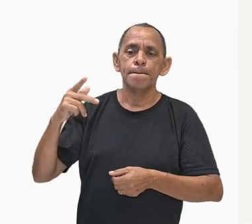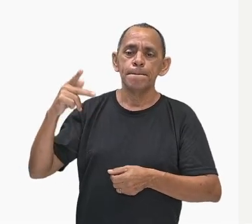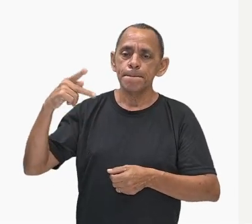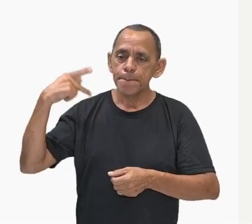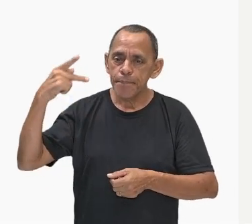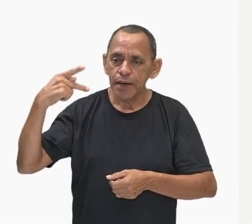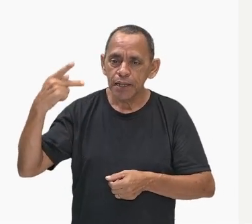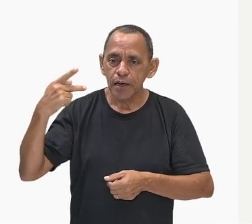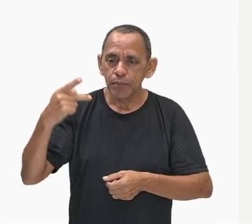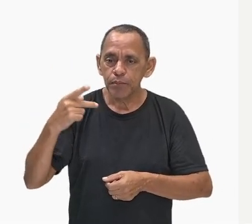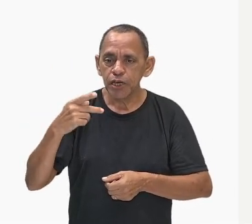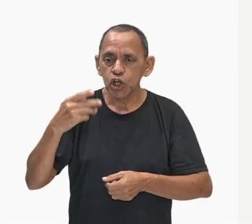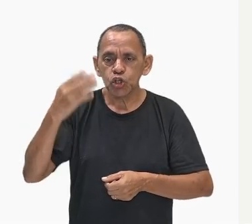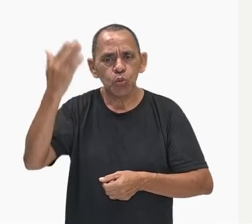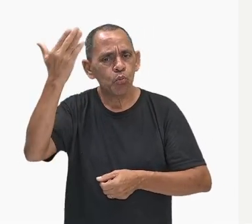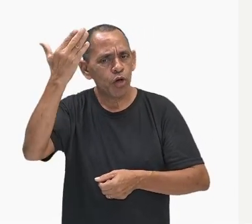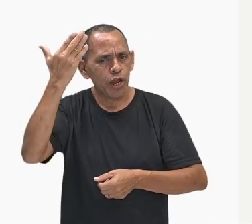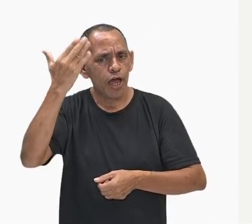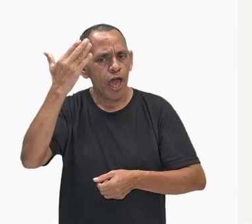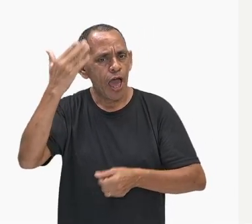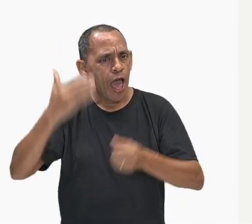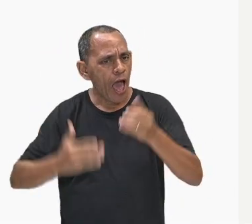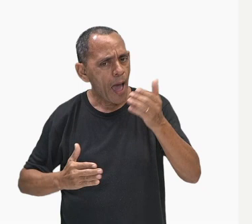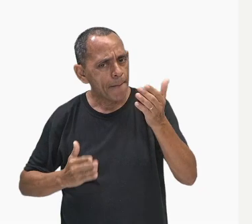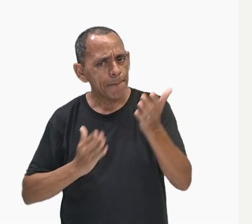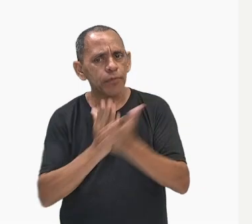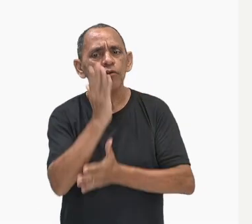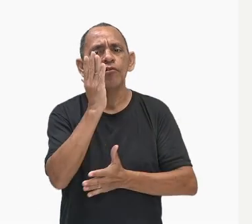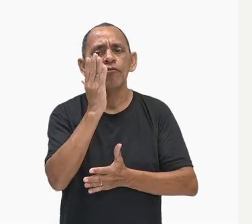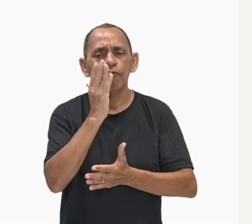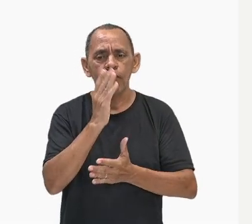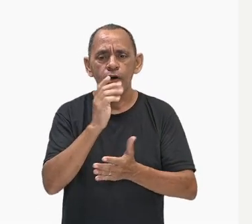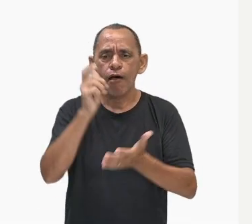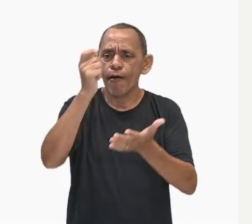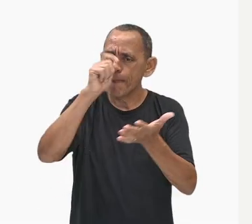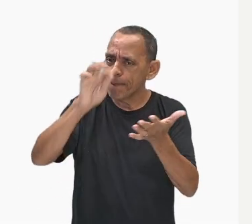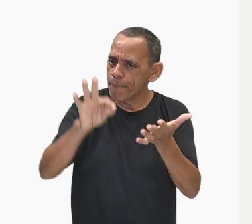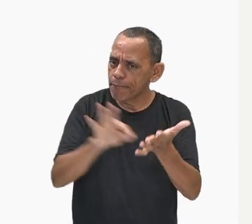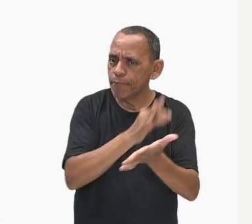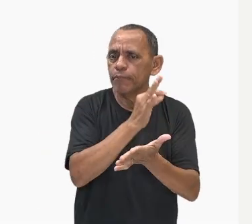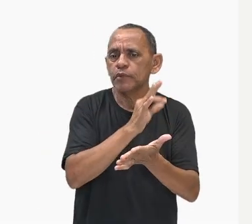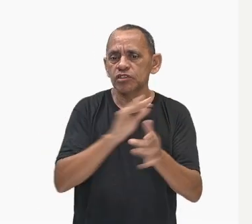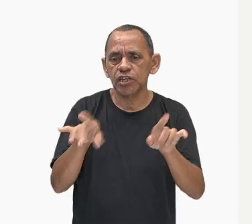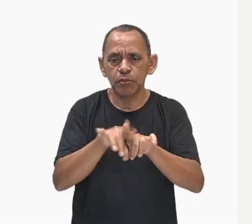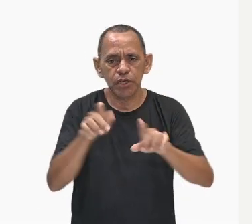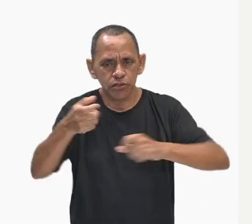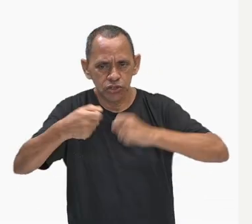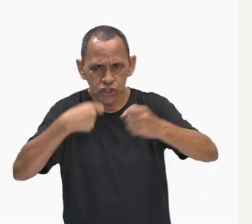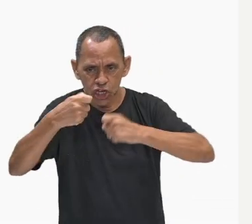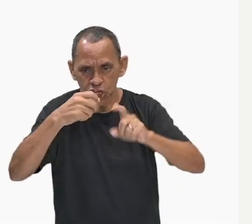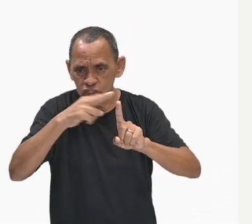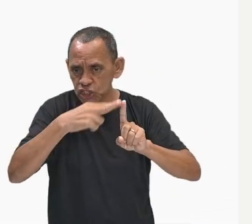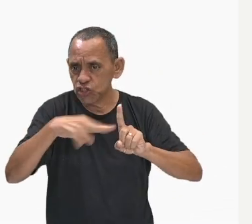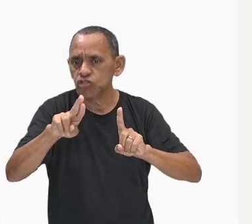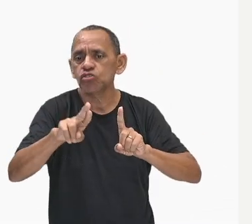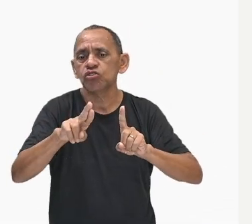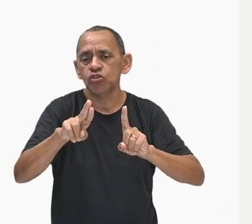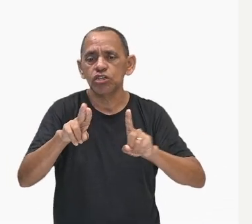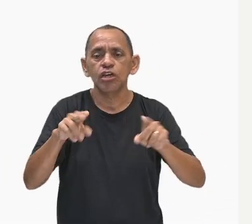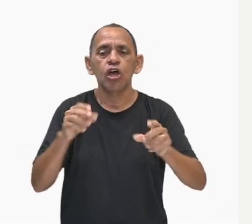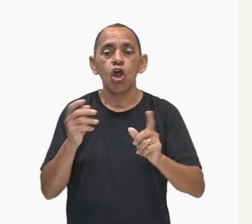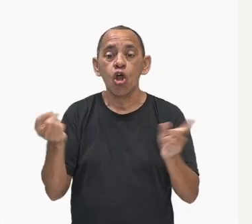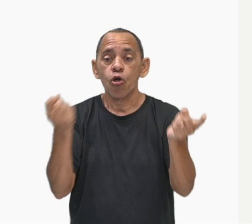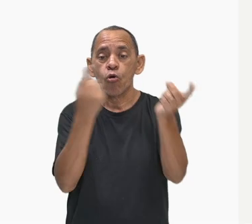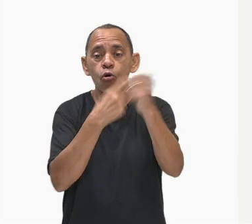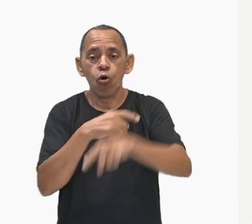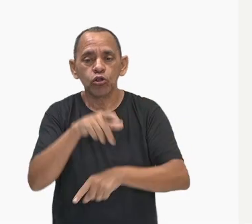a implementação de novos impostos para bancar as guerras religiosas do rei contra os puritanos,